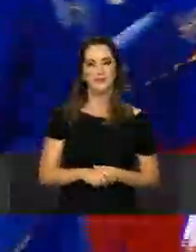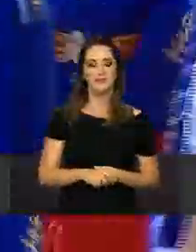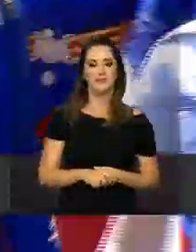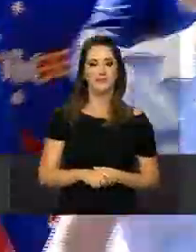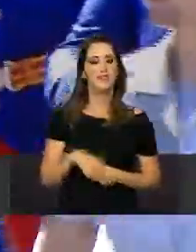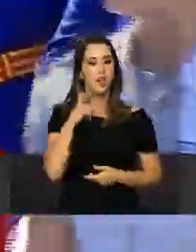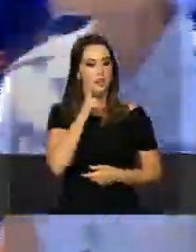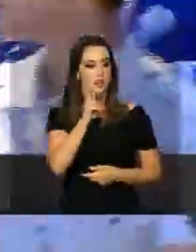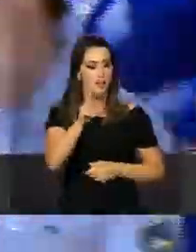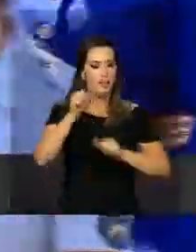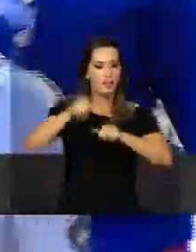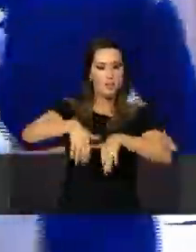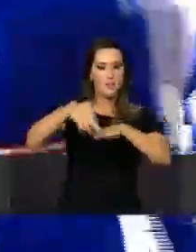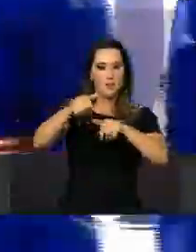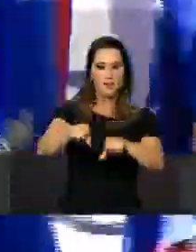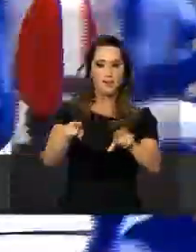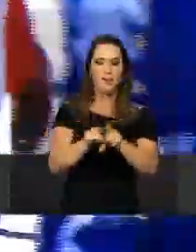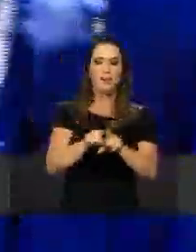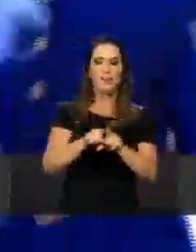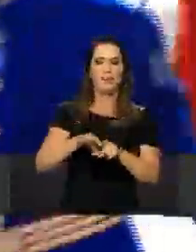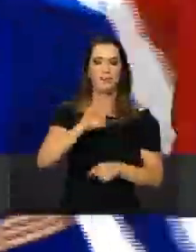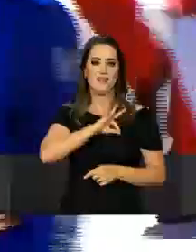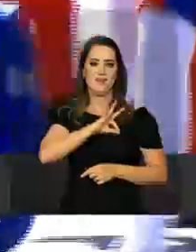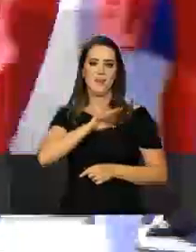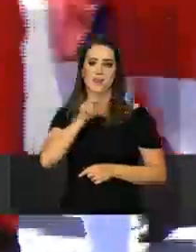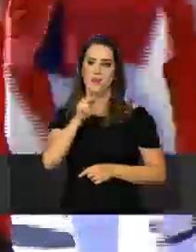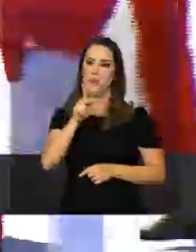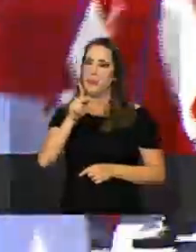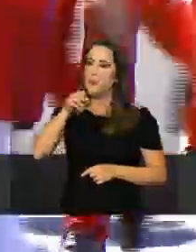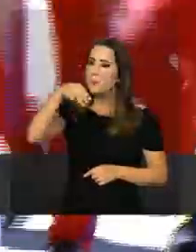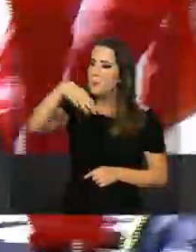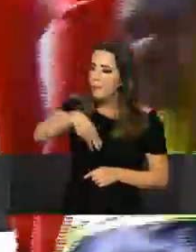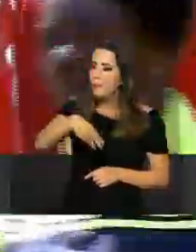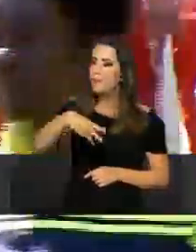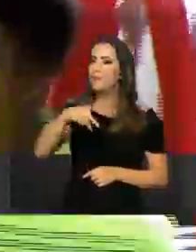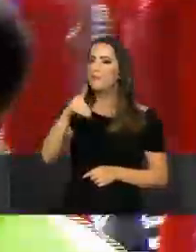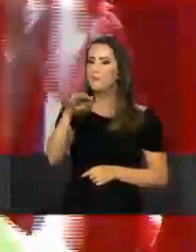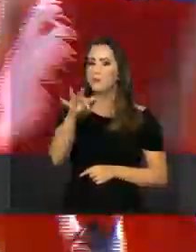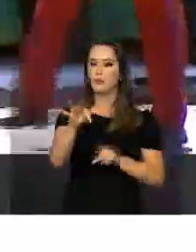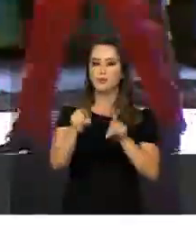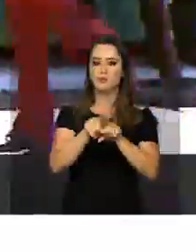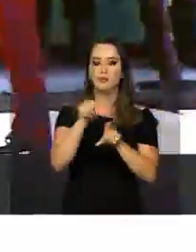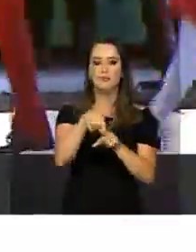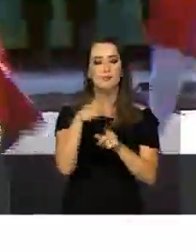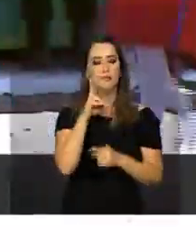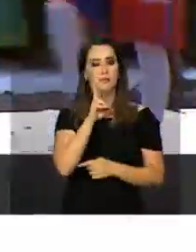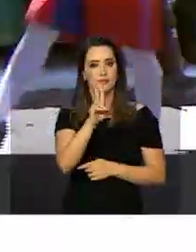desfile da Polícia Militar do Distrito Federal.